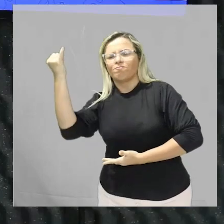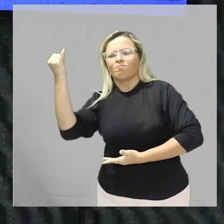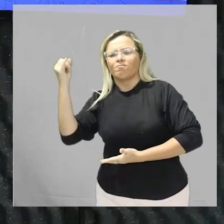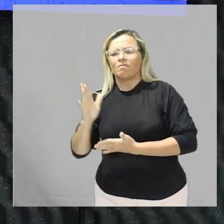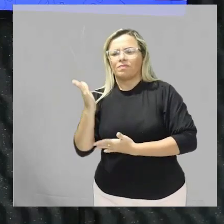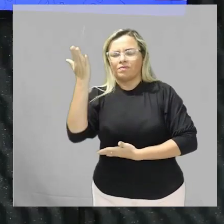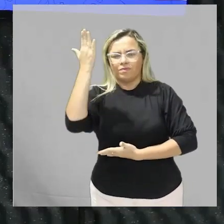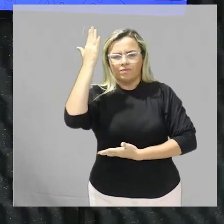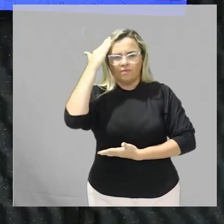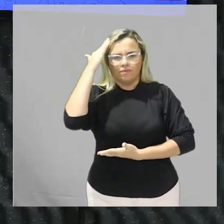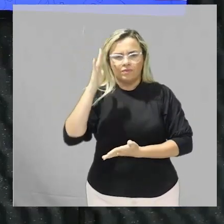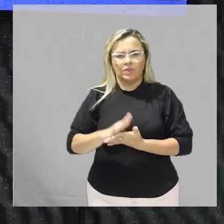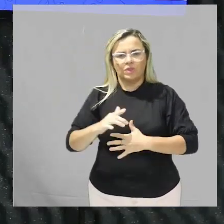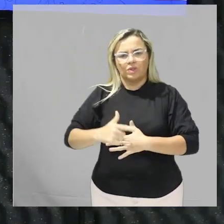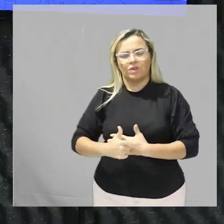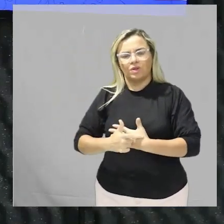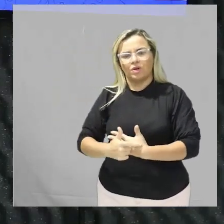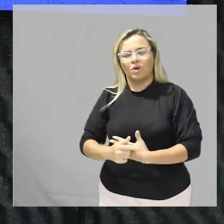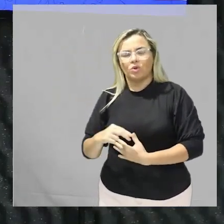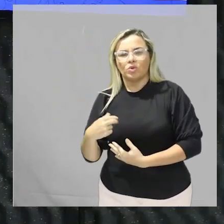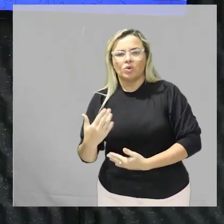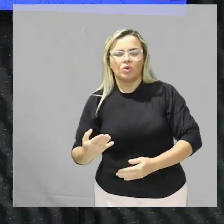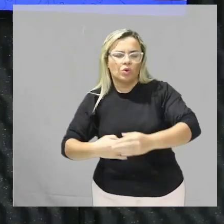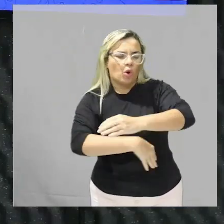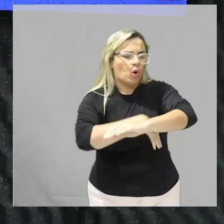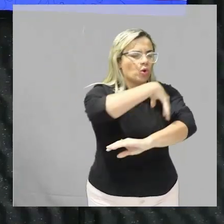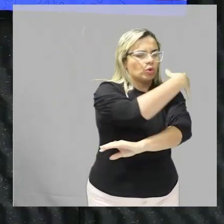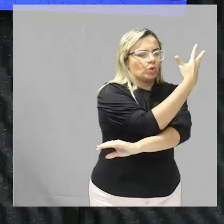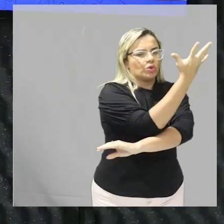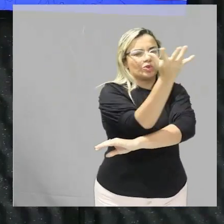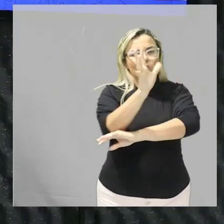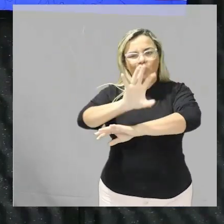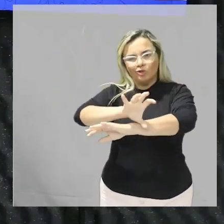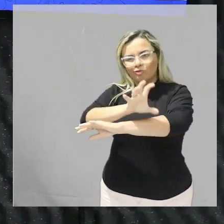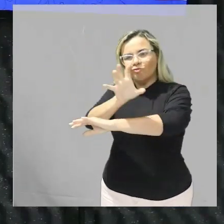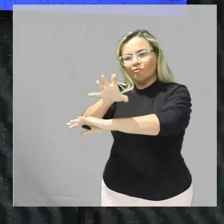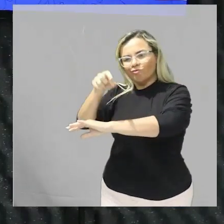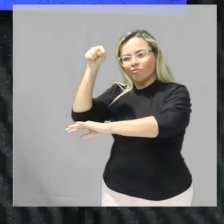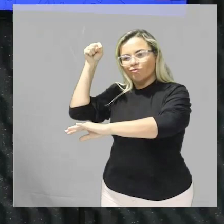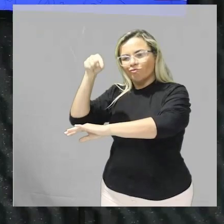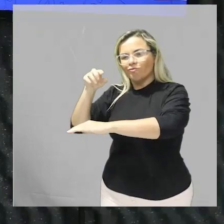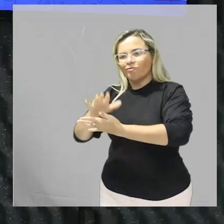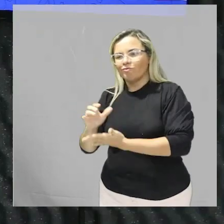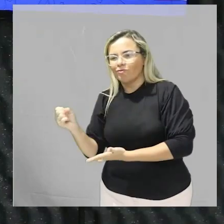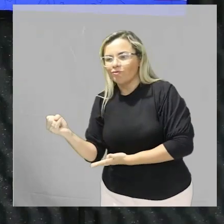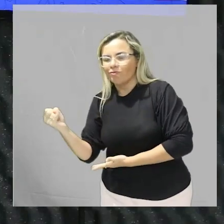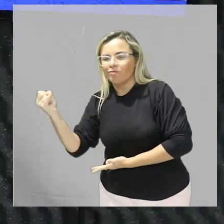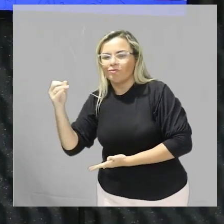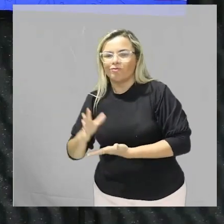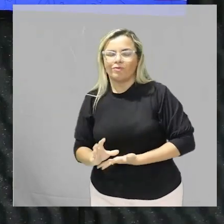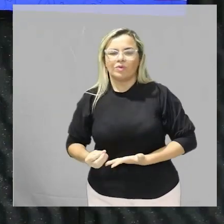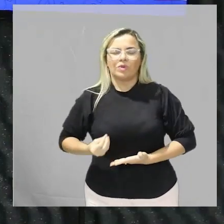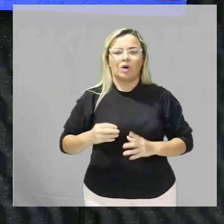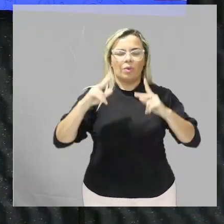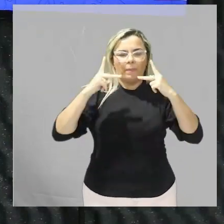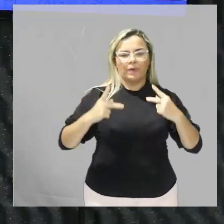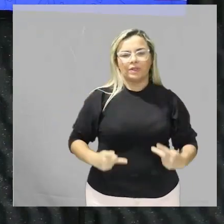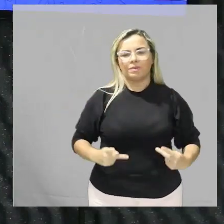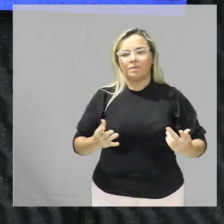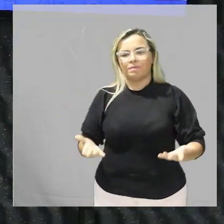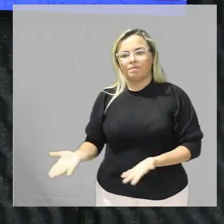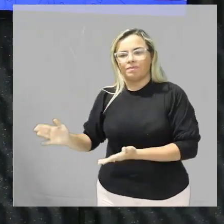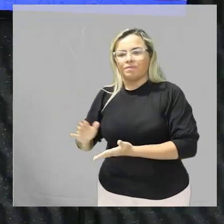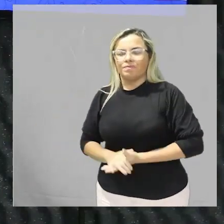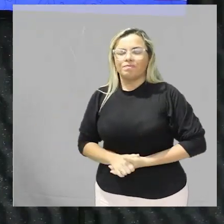entender o funcionamento do nosso ecossistema, que por sua vez se torna essencial para a sobrevivência